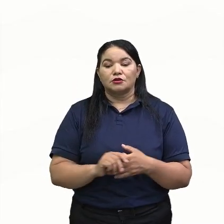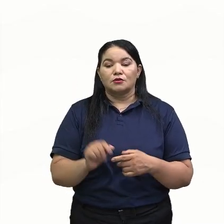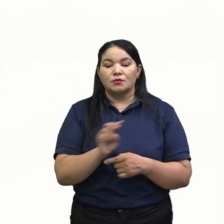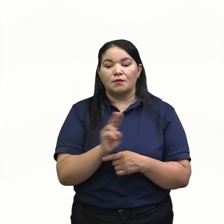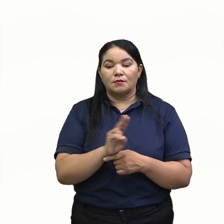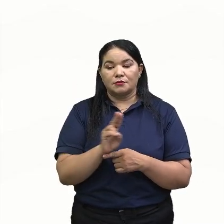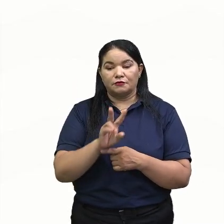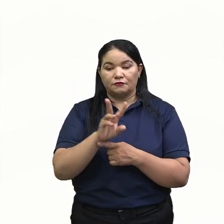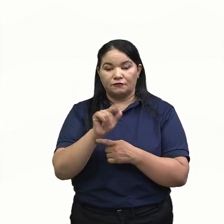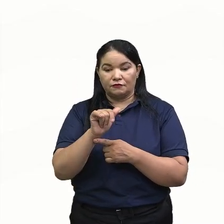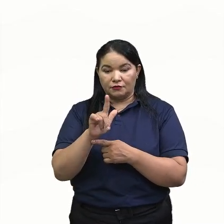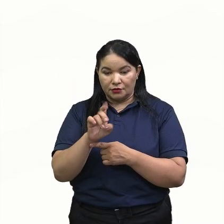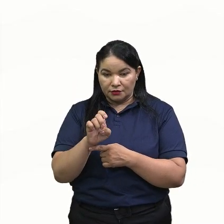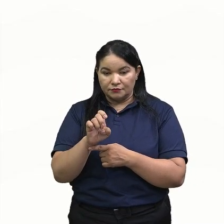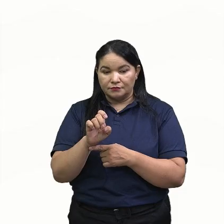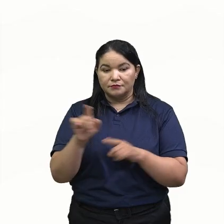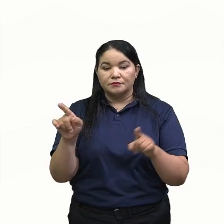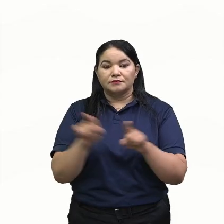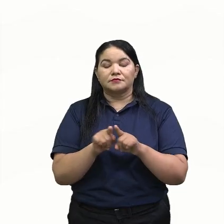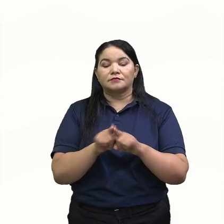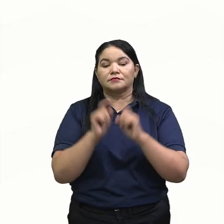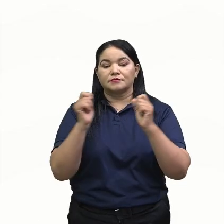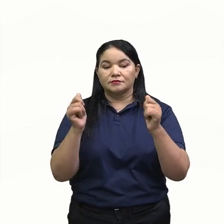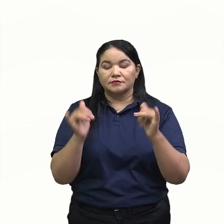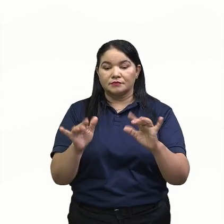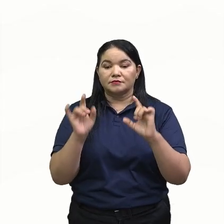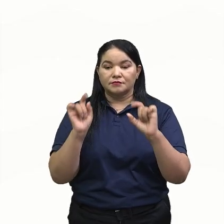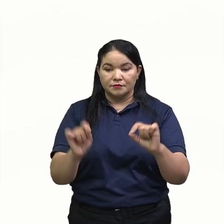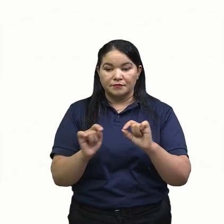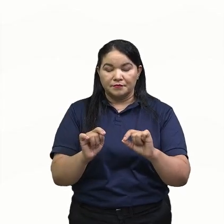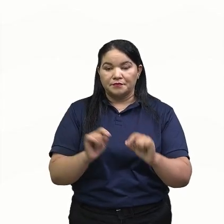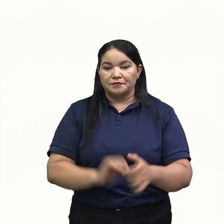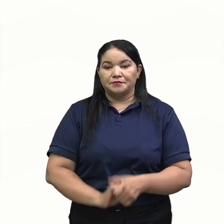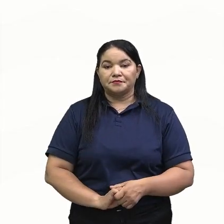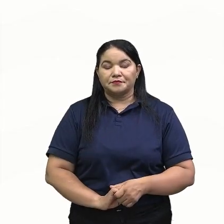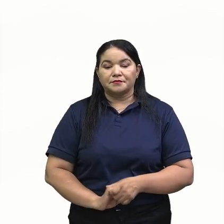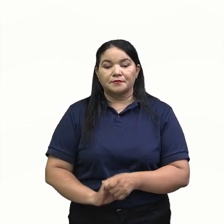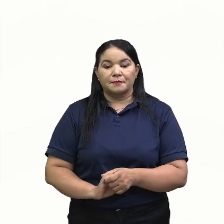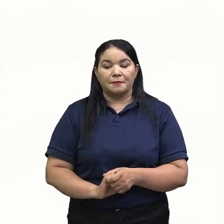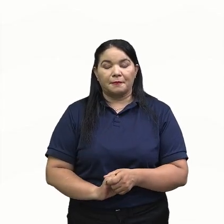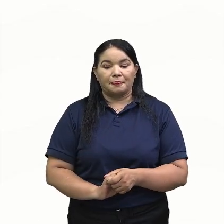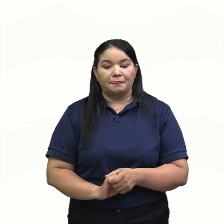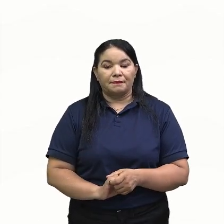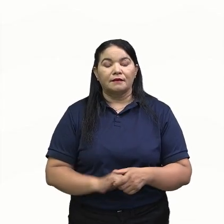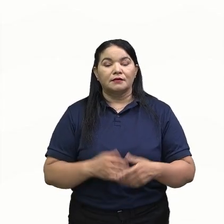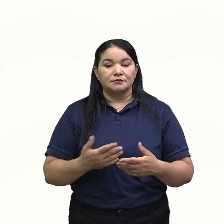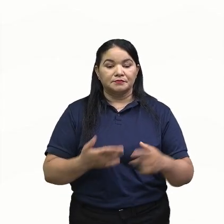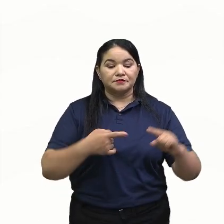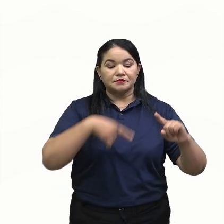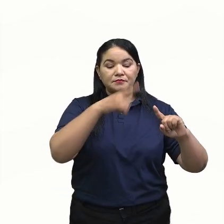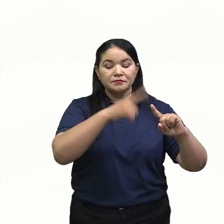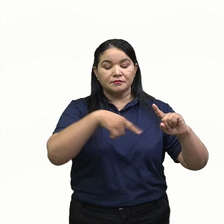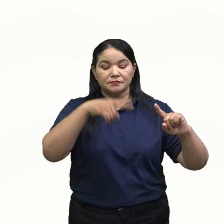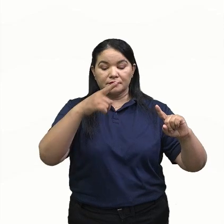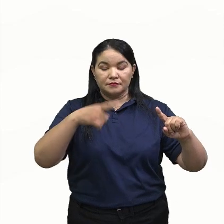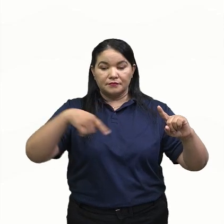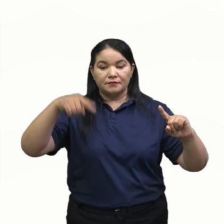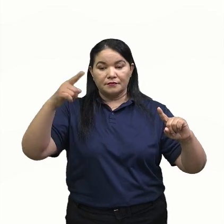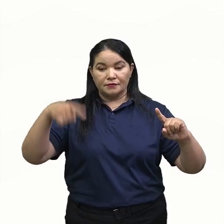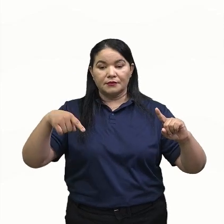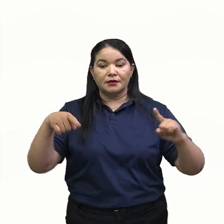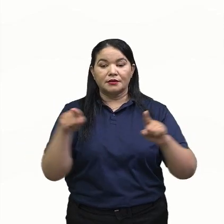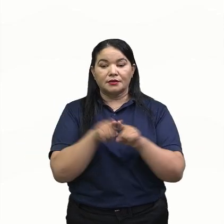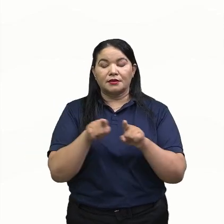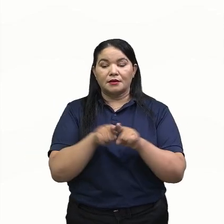E também nós podemos descrever aqui o comprimento de onda e o período da onda.